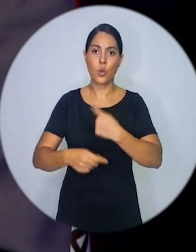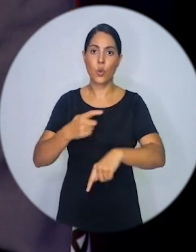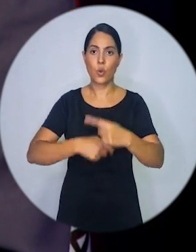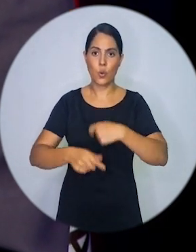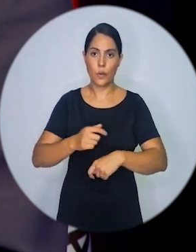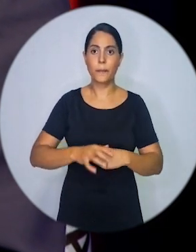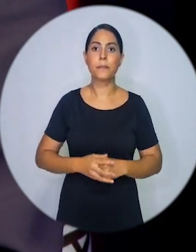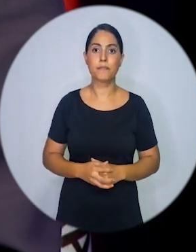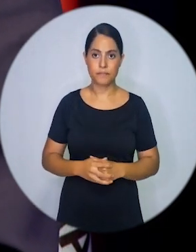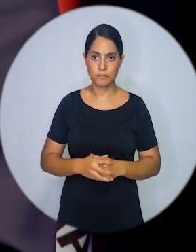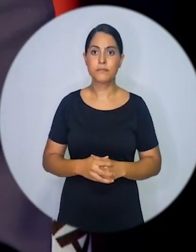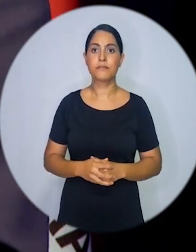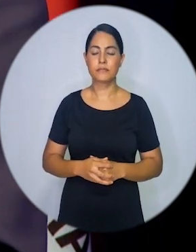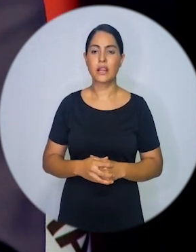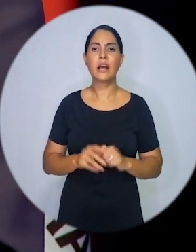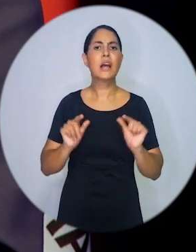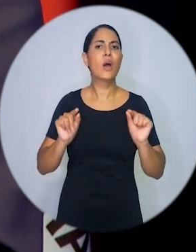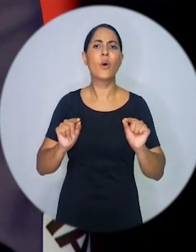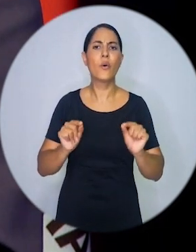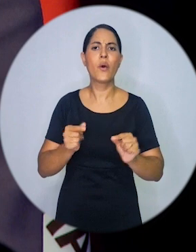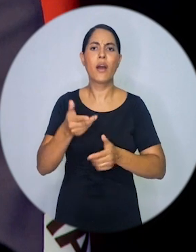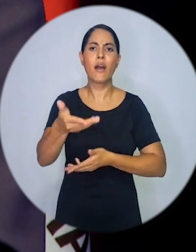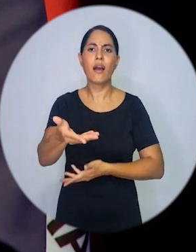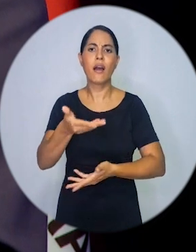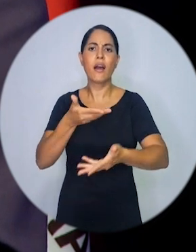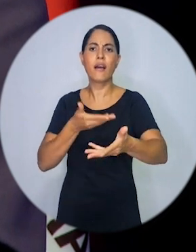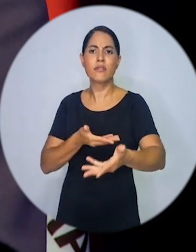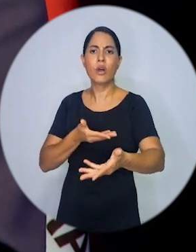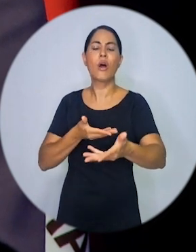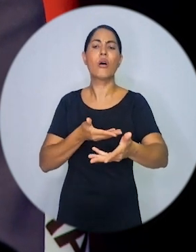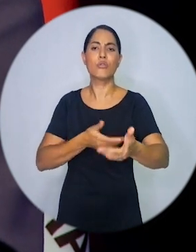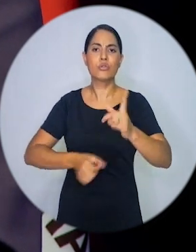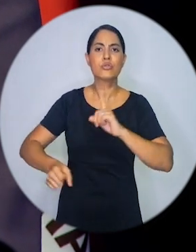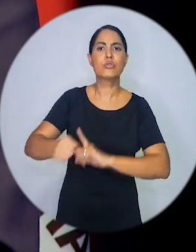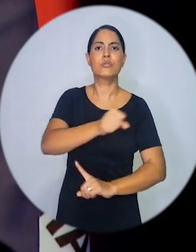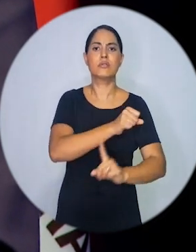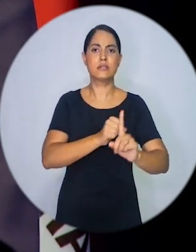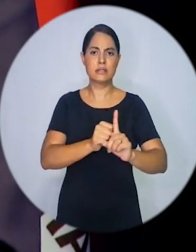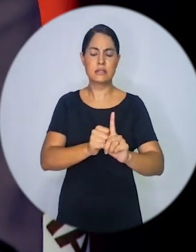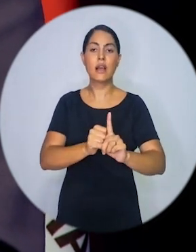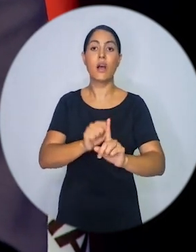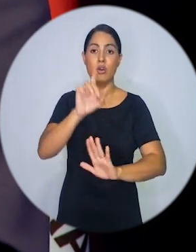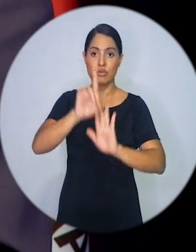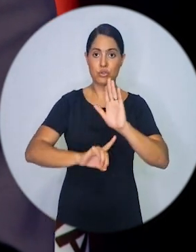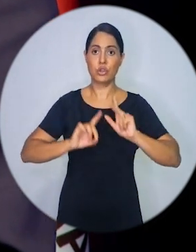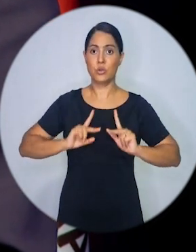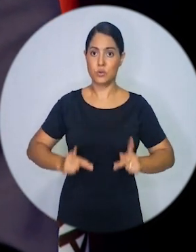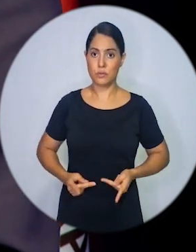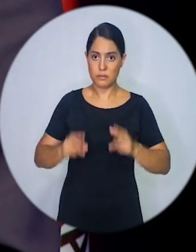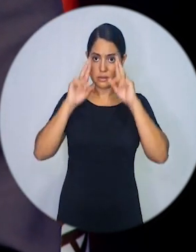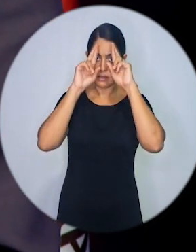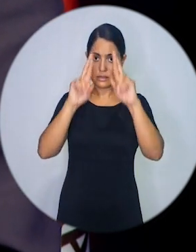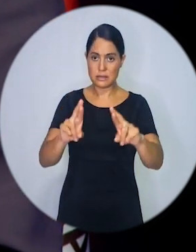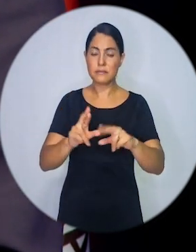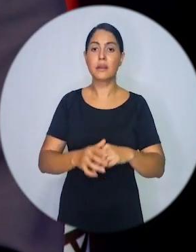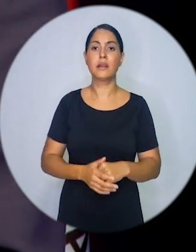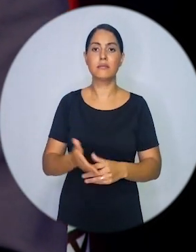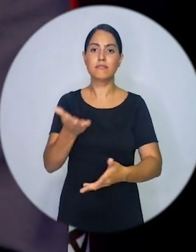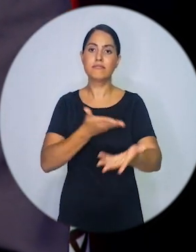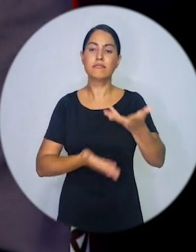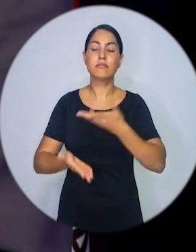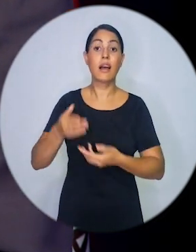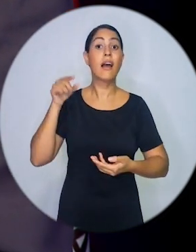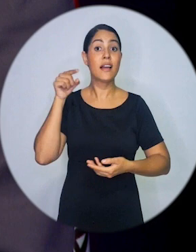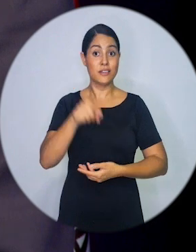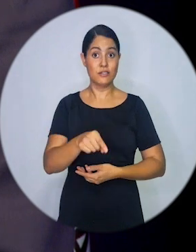condições econômicas, para encontrar a troca, o intercâmbio social, o respeito aos direitos humanos, ao